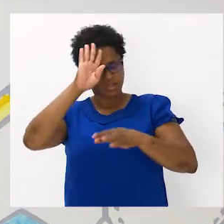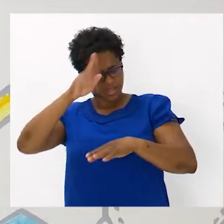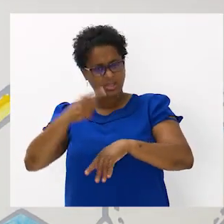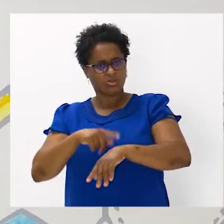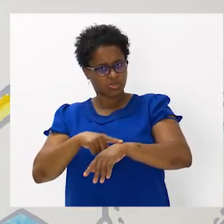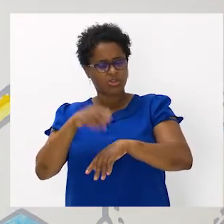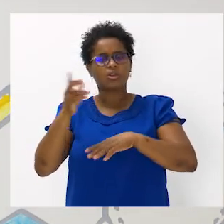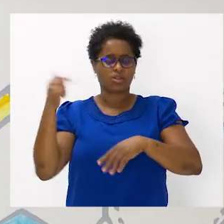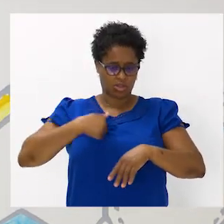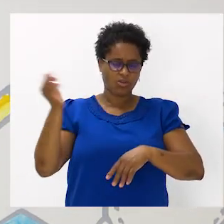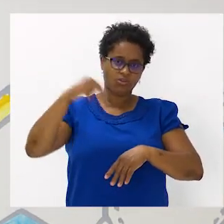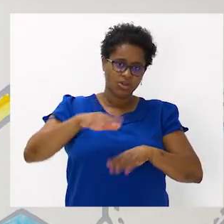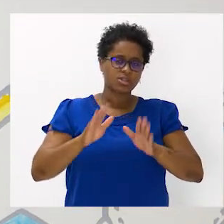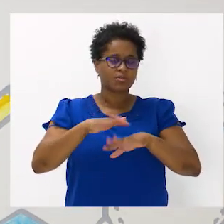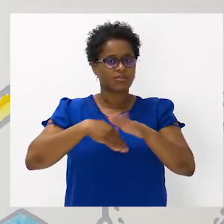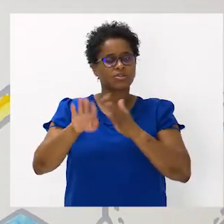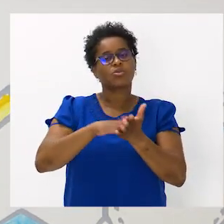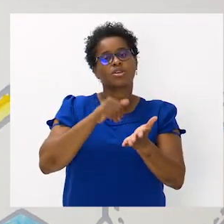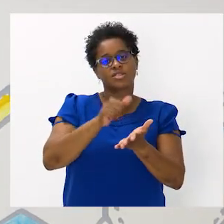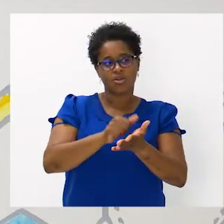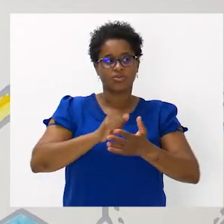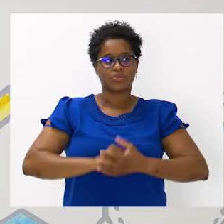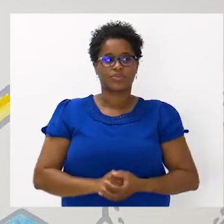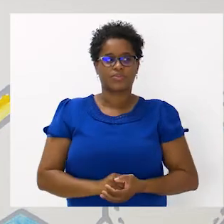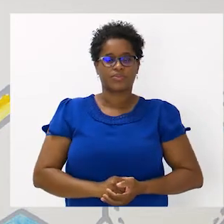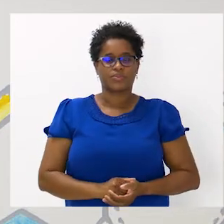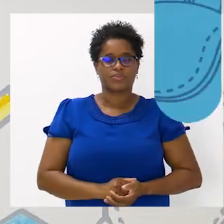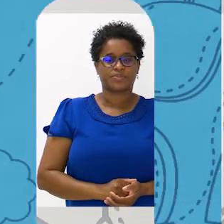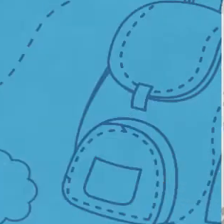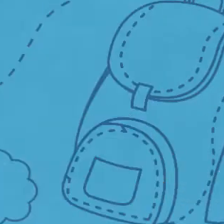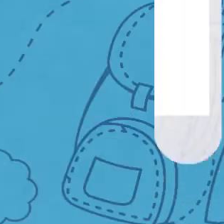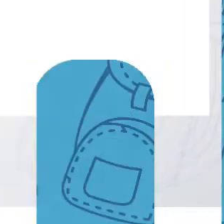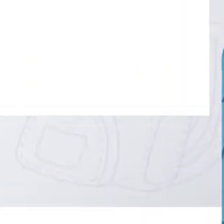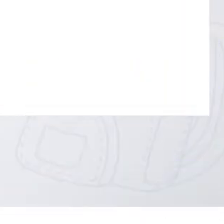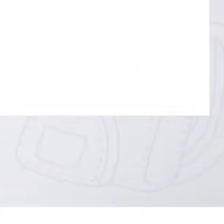minutinho. Volto já já para fazermos a devida correção.